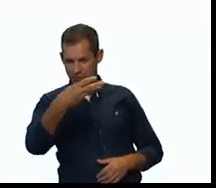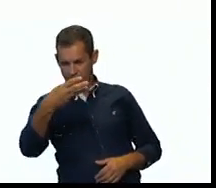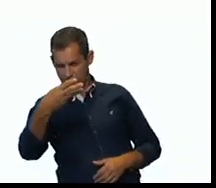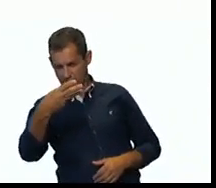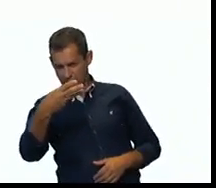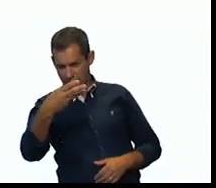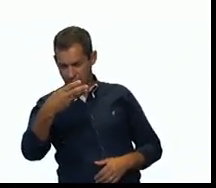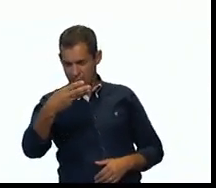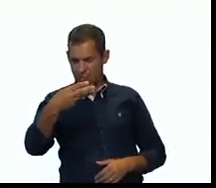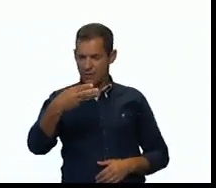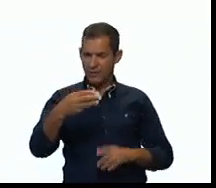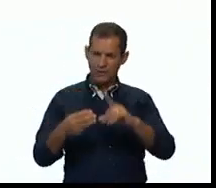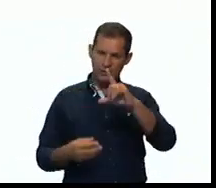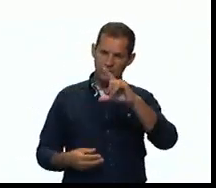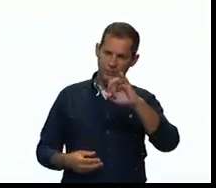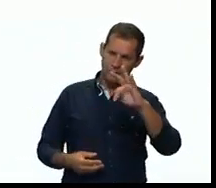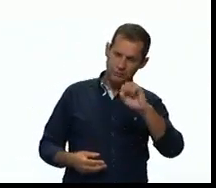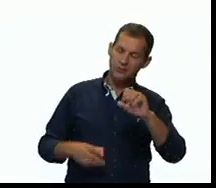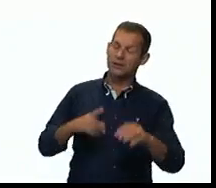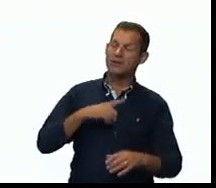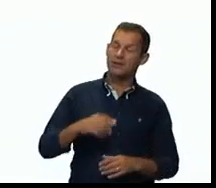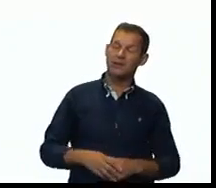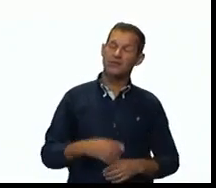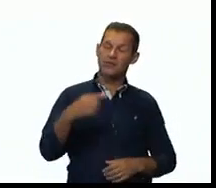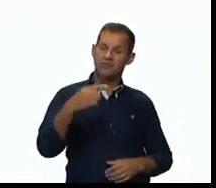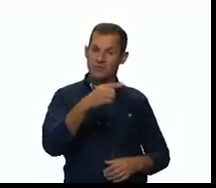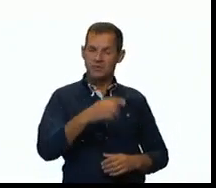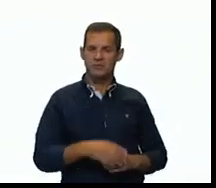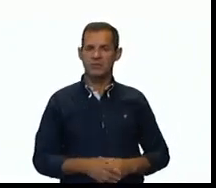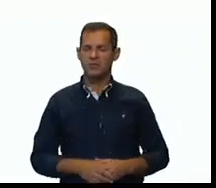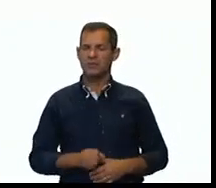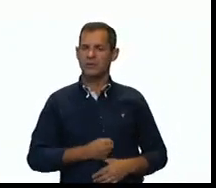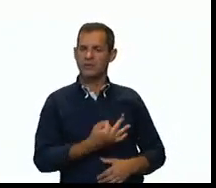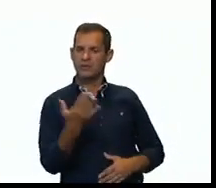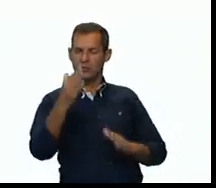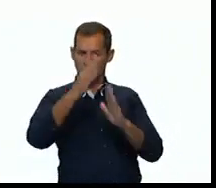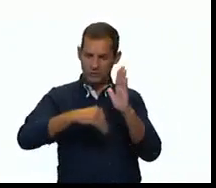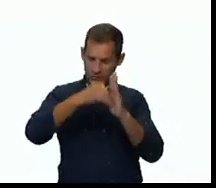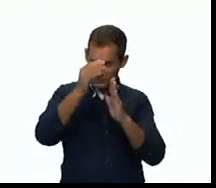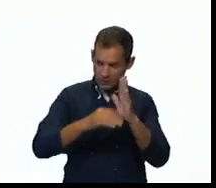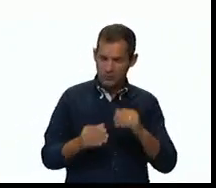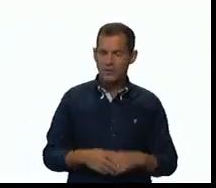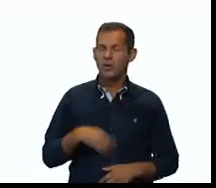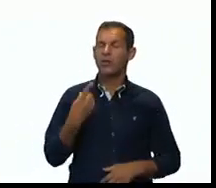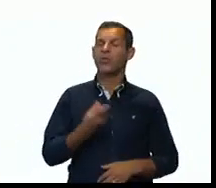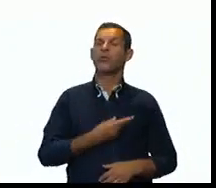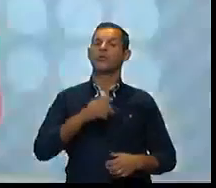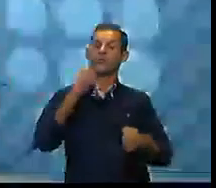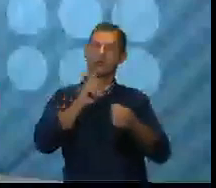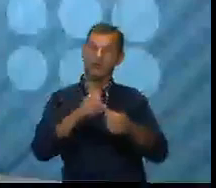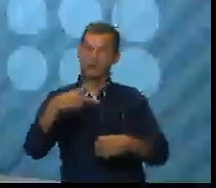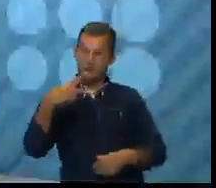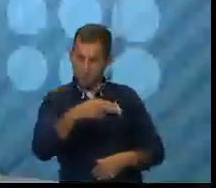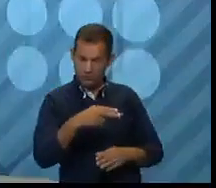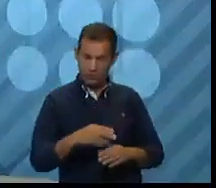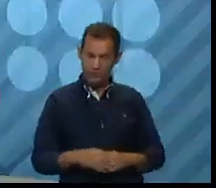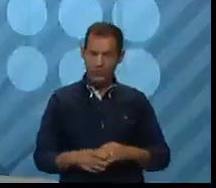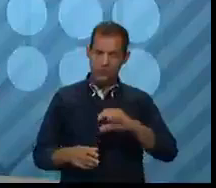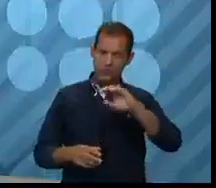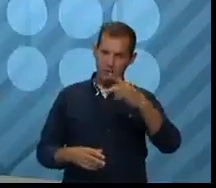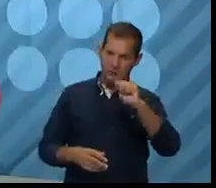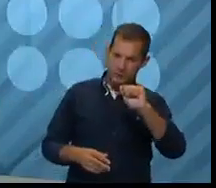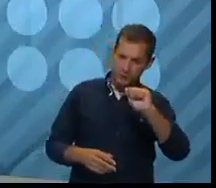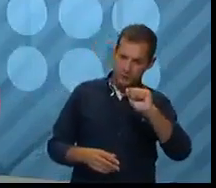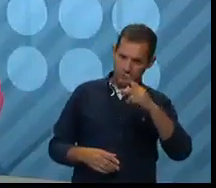0,63 litros. Então, houve uma redução da quantidade de tinta quando a gente faz esse corte. O que